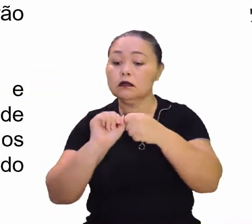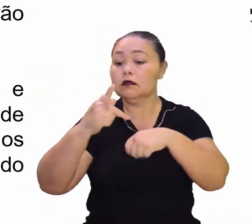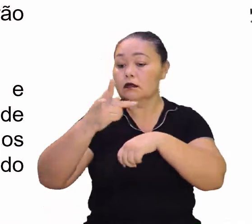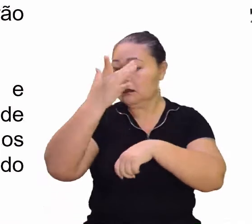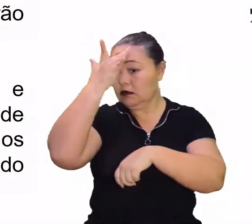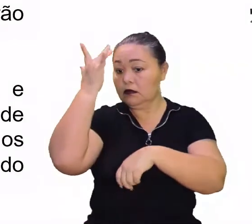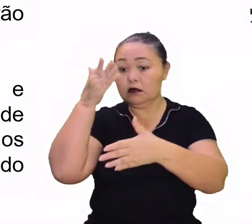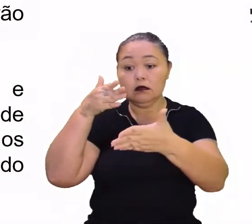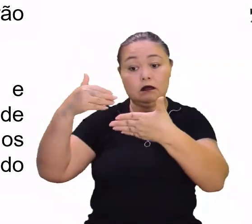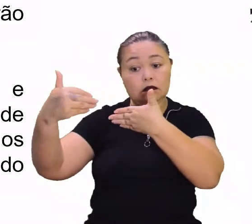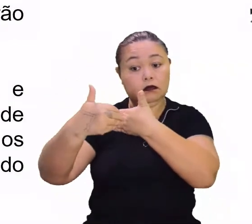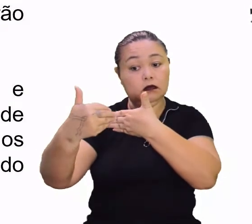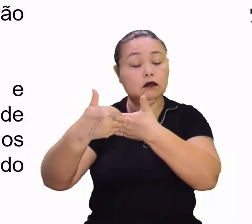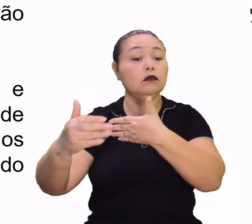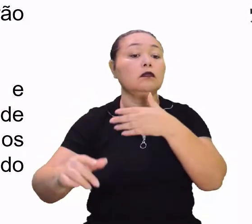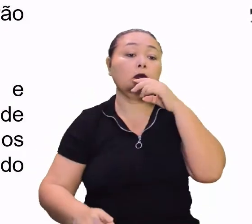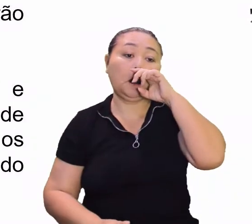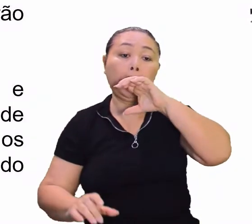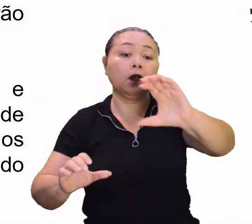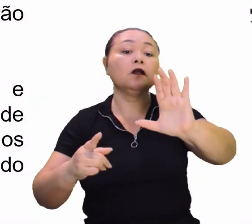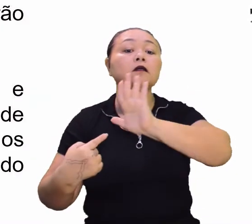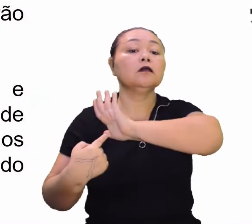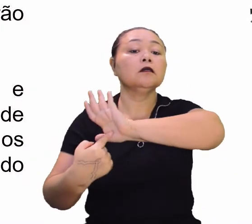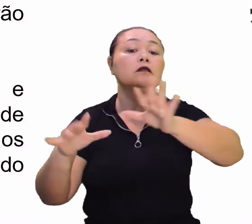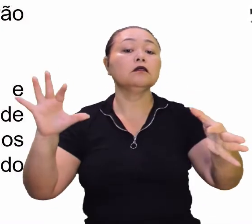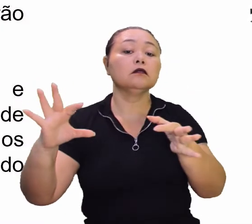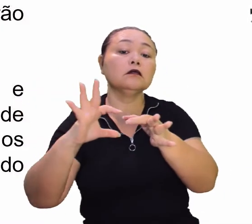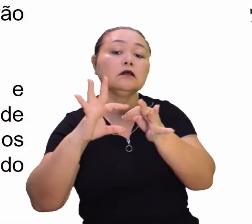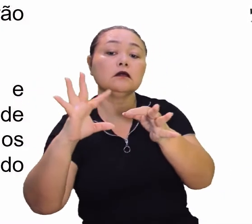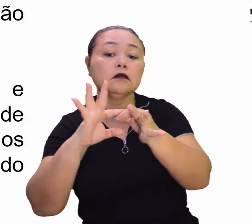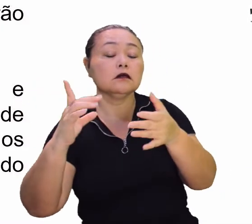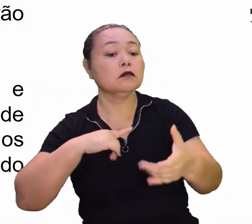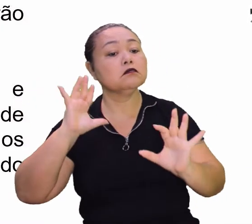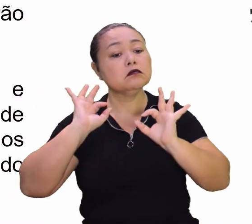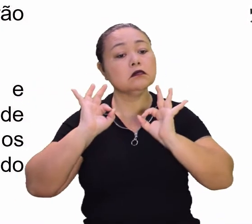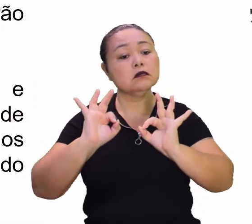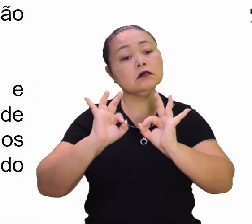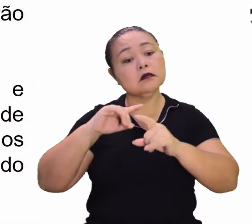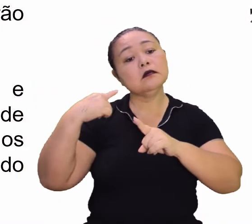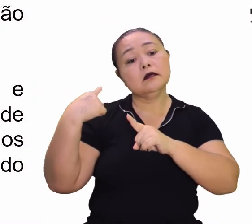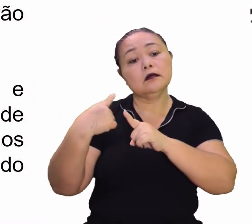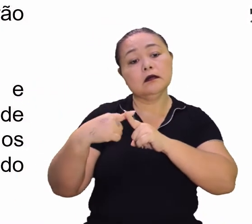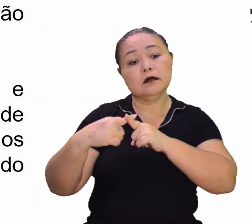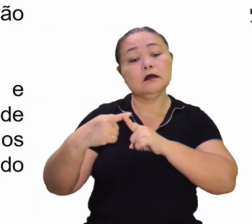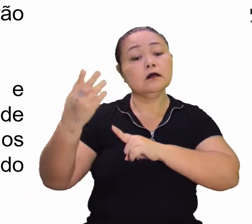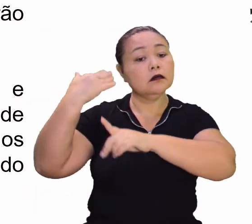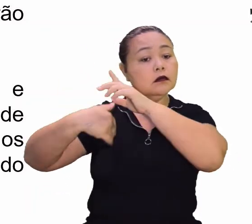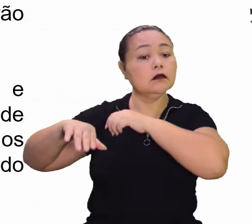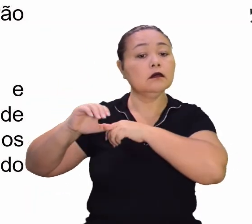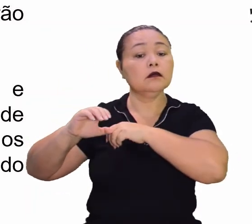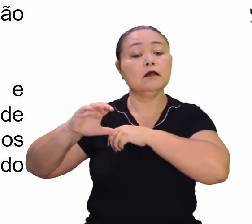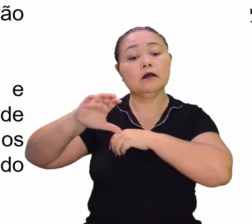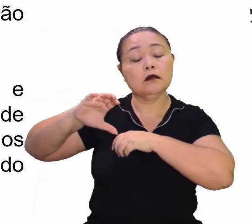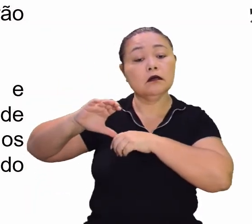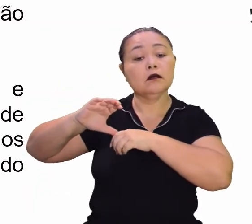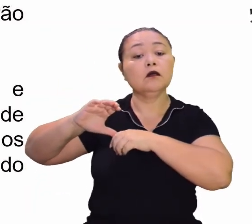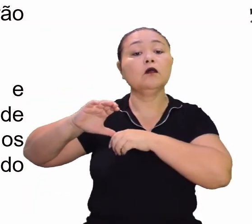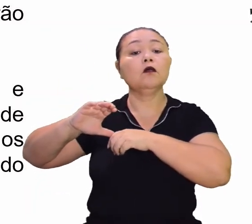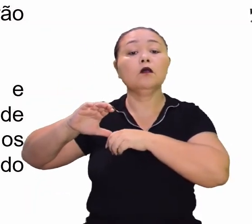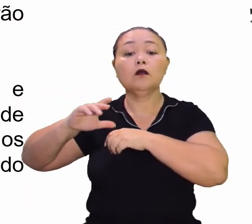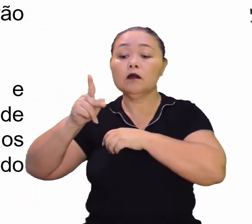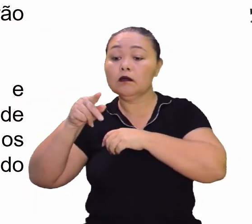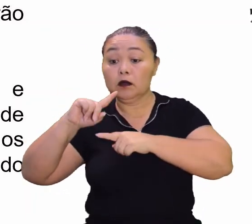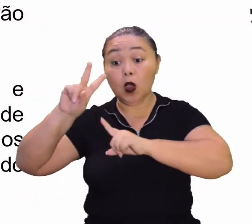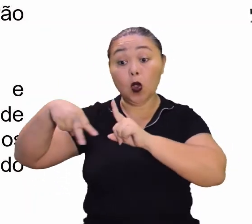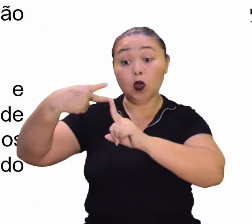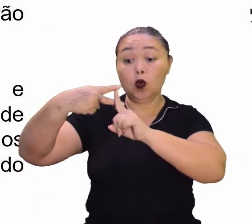internacionais. C. Apresenta uma integração considerada excelente, pois a antiga parte dobrou o